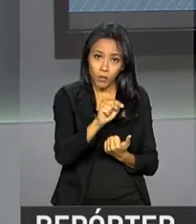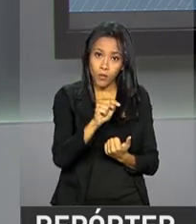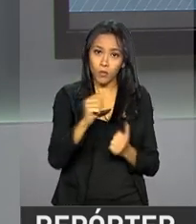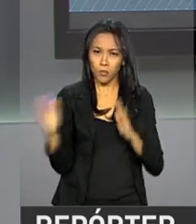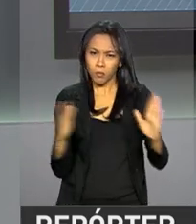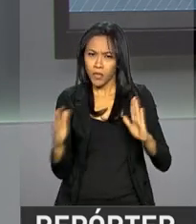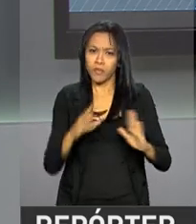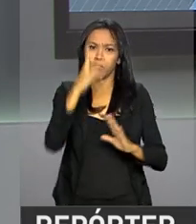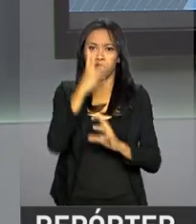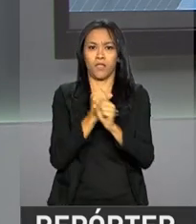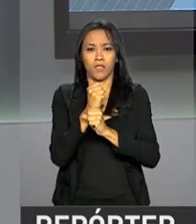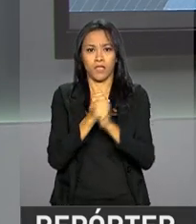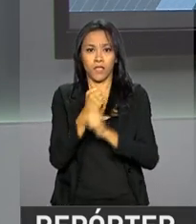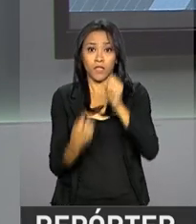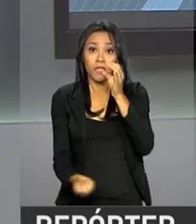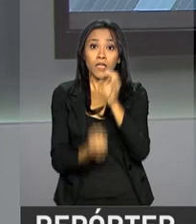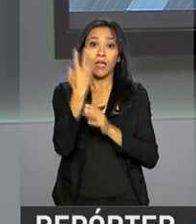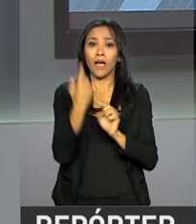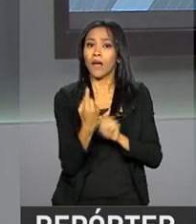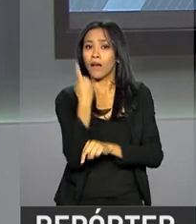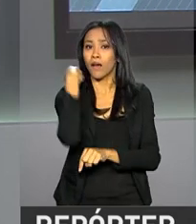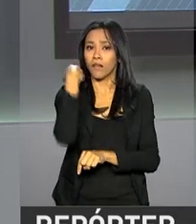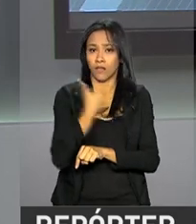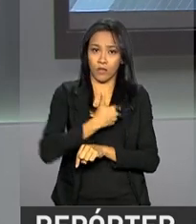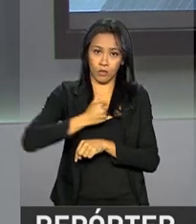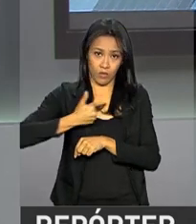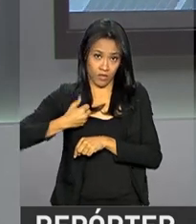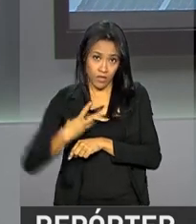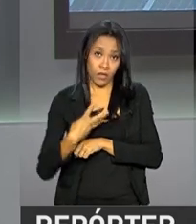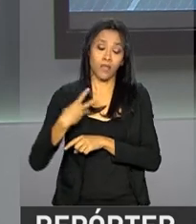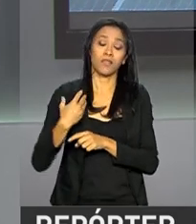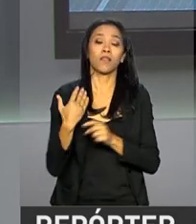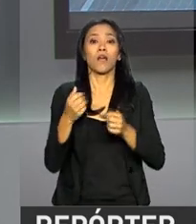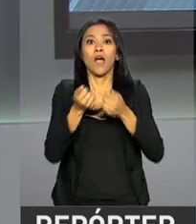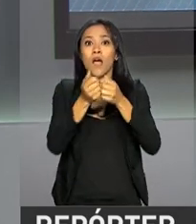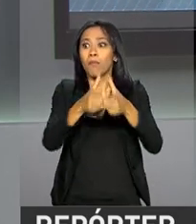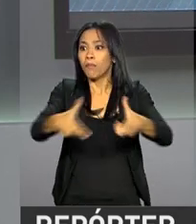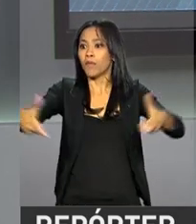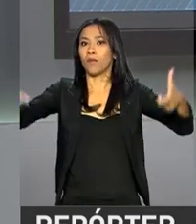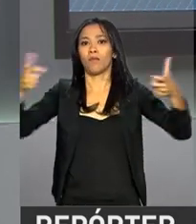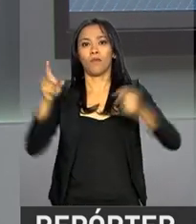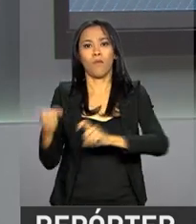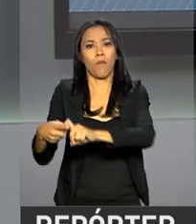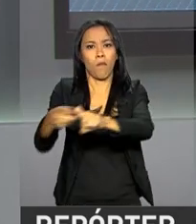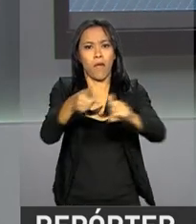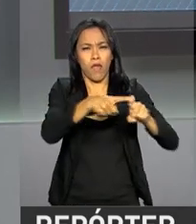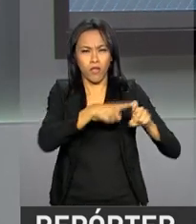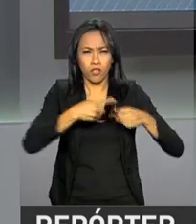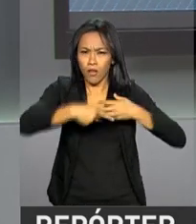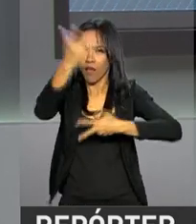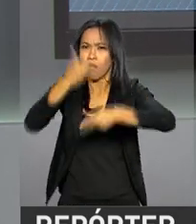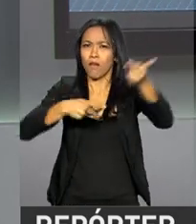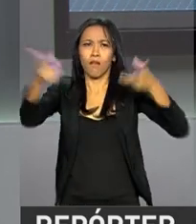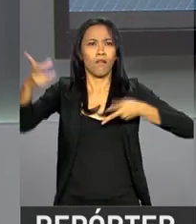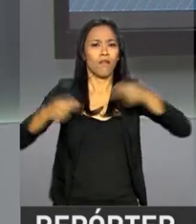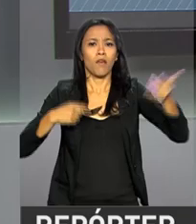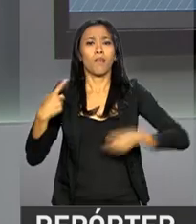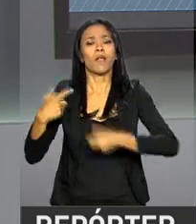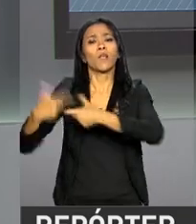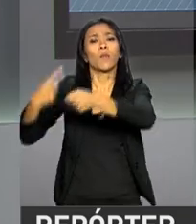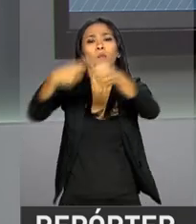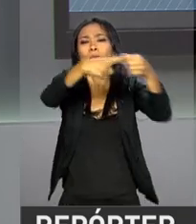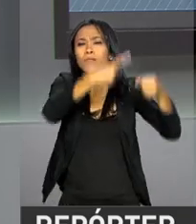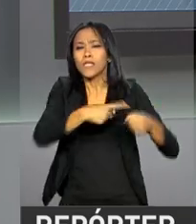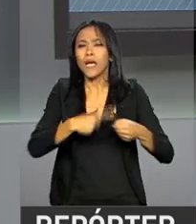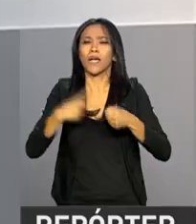anos criado em 2013 o mais médicos ampliou a assistência na atenção básica levando médicos para regiões carentes